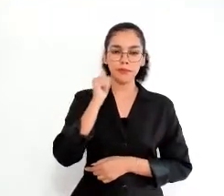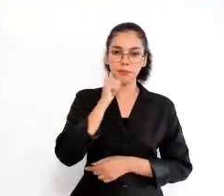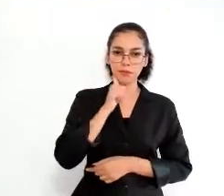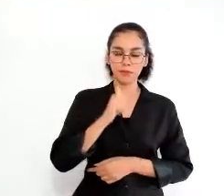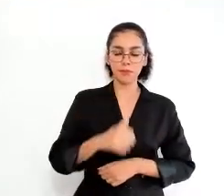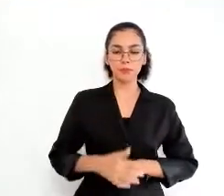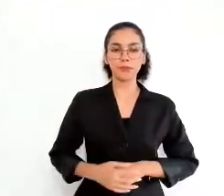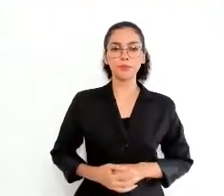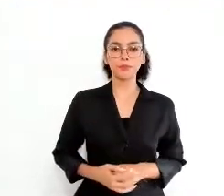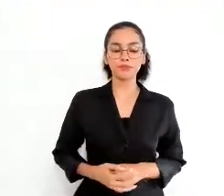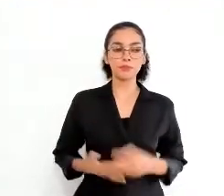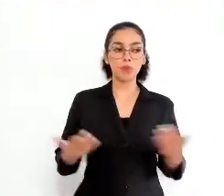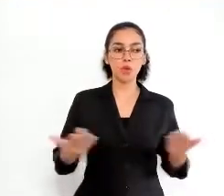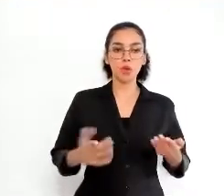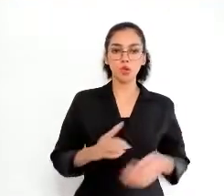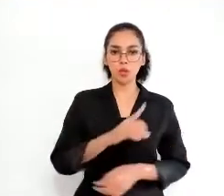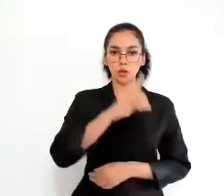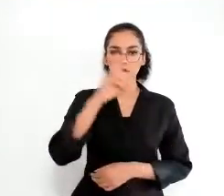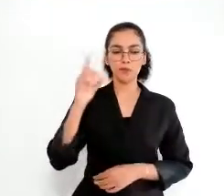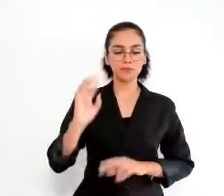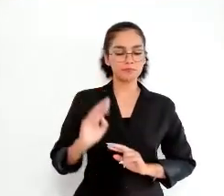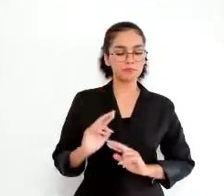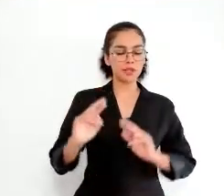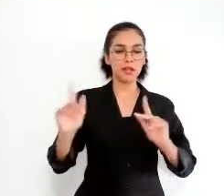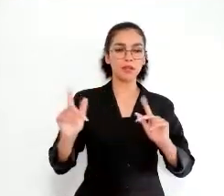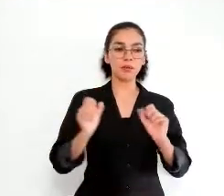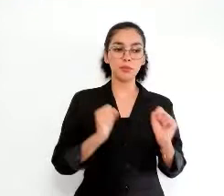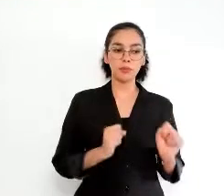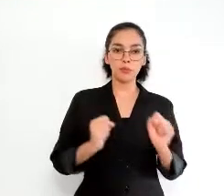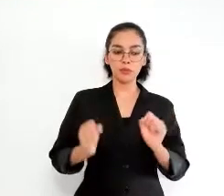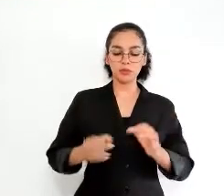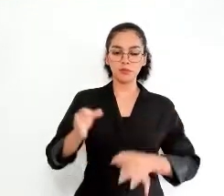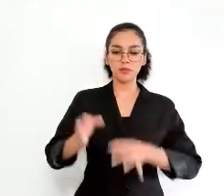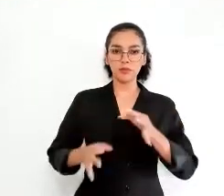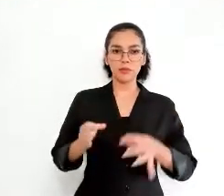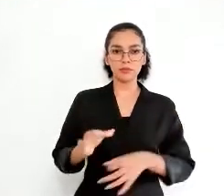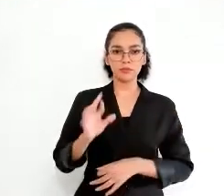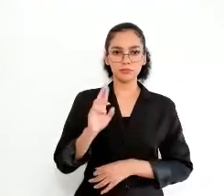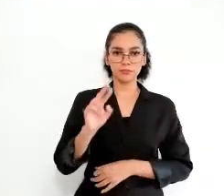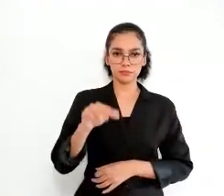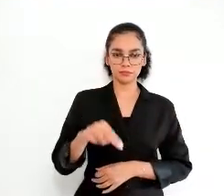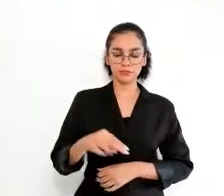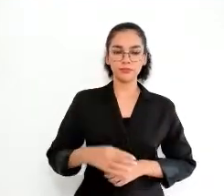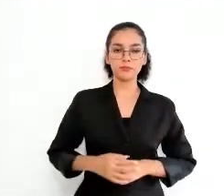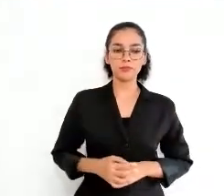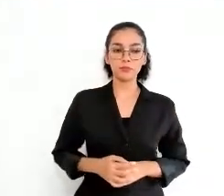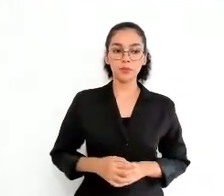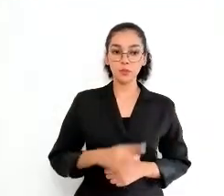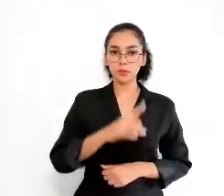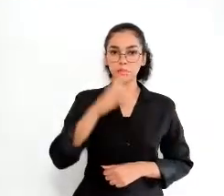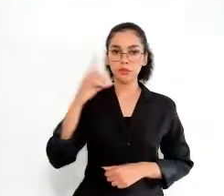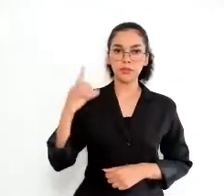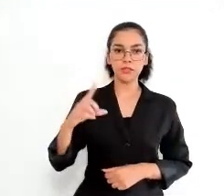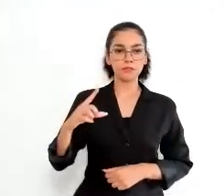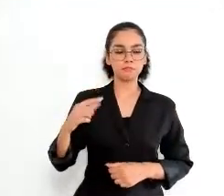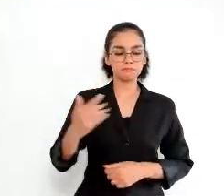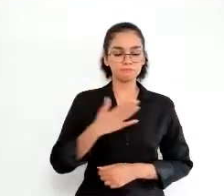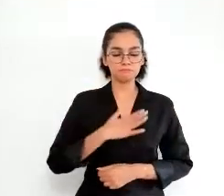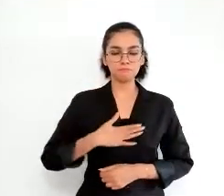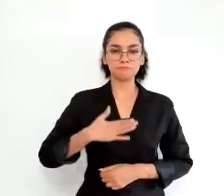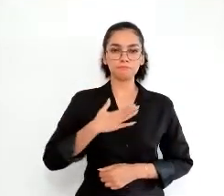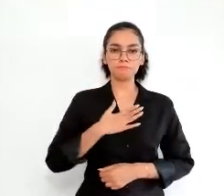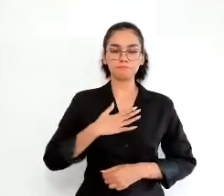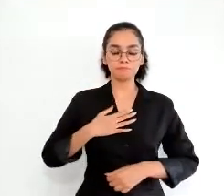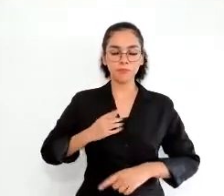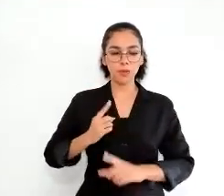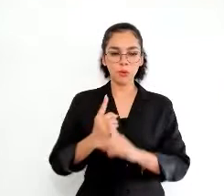Hoje é um dia ímpar para o Poder Judiciário do Rio Grande do Norte. Um dia de congraçamento, de reencontros,